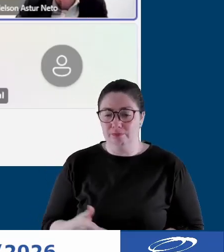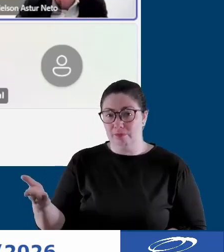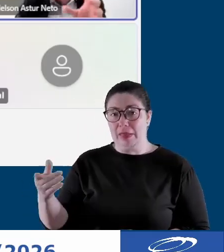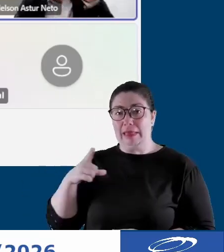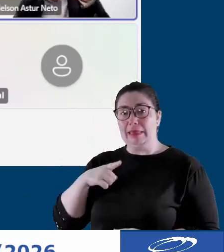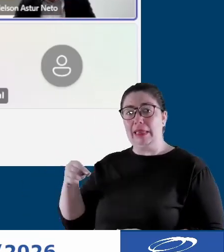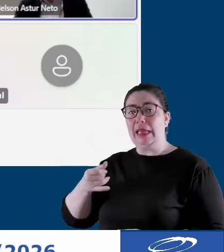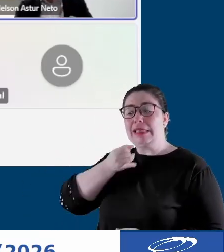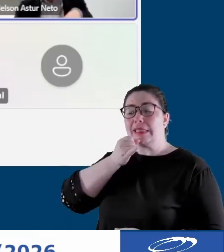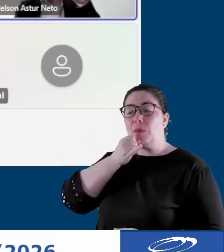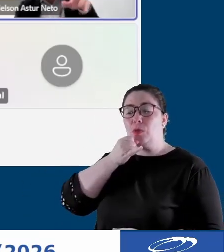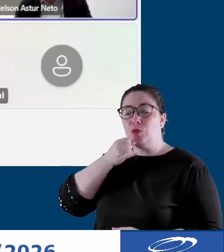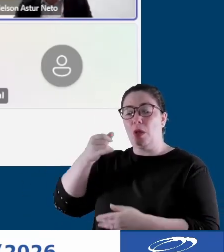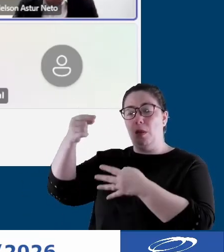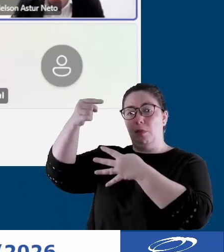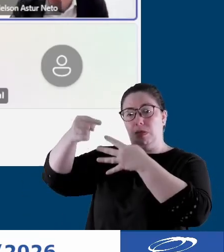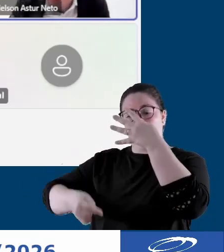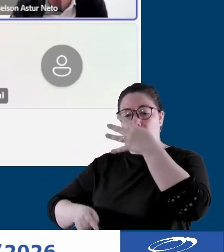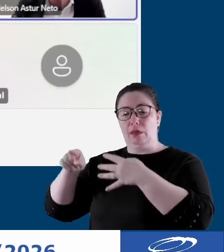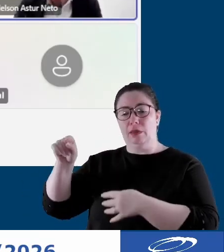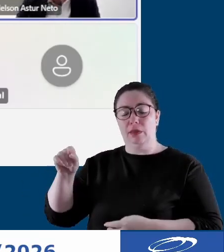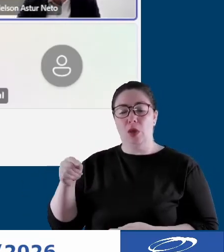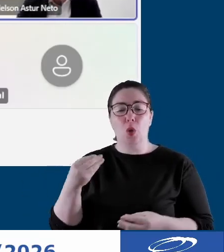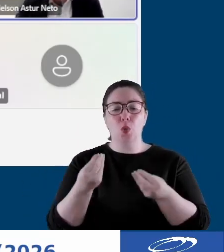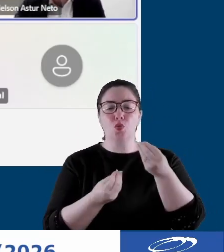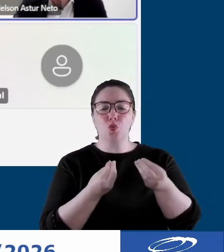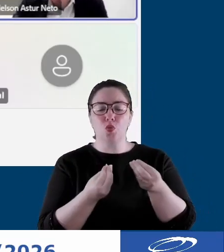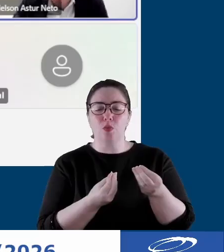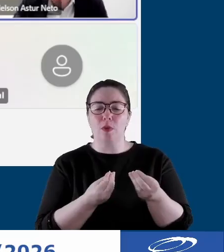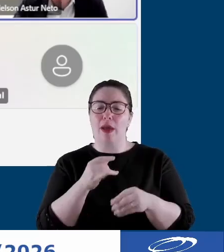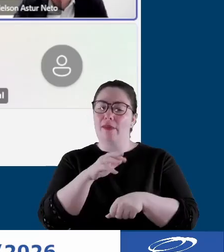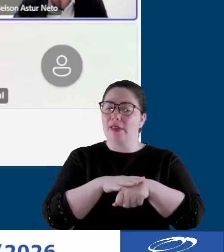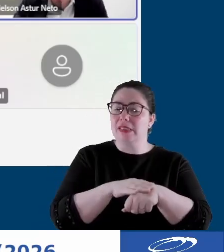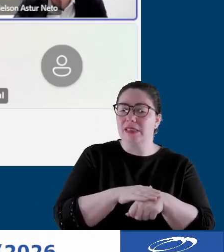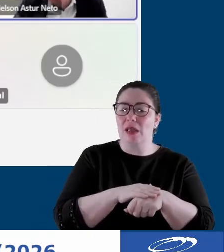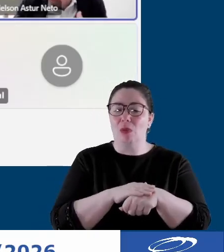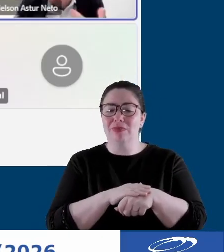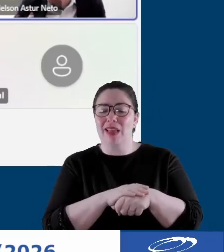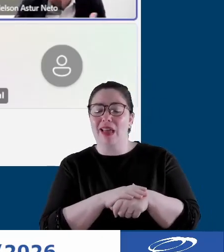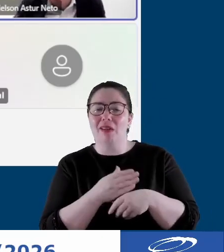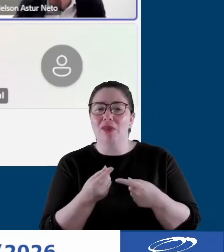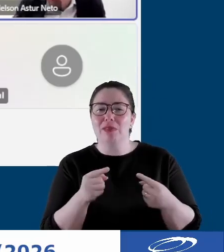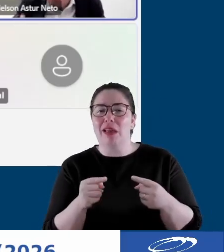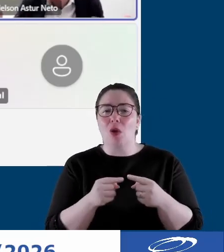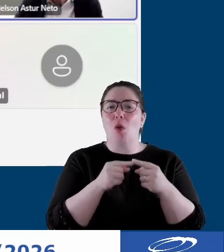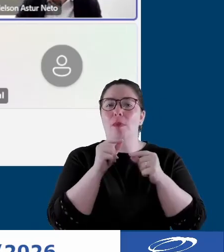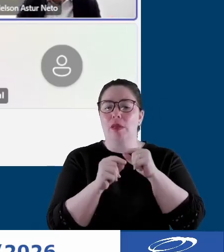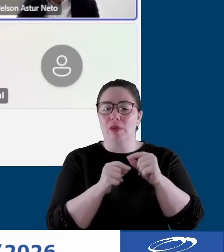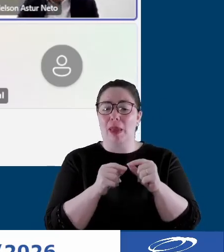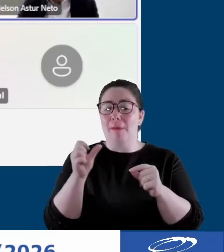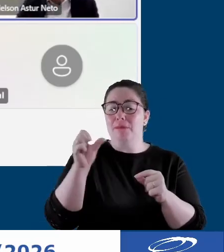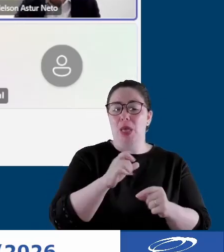a construção que a gente monta, afeta a estabilidade de uma infecção e por que às vezes a gente não consegue, até falando